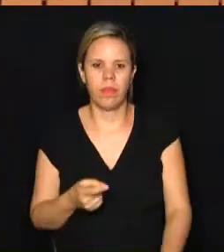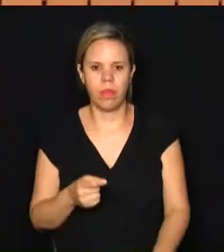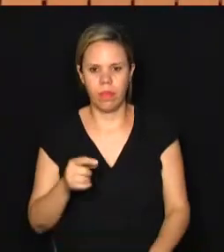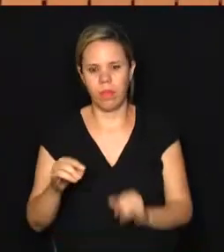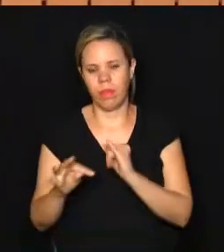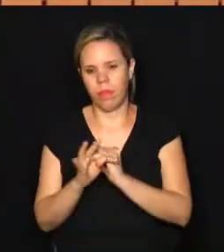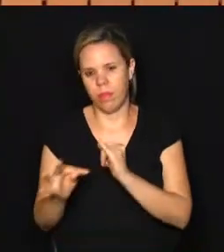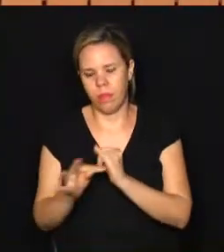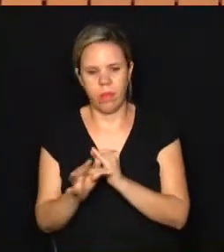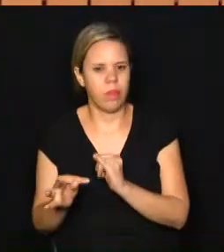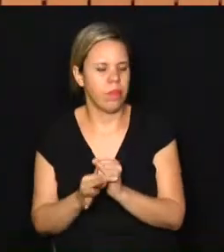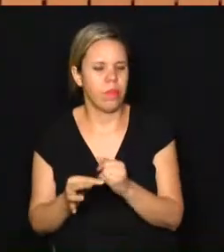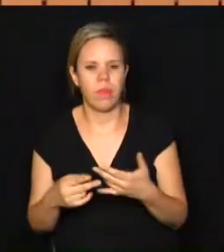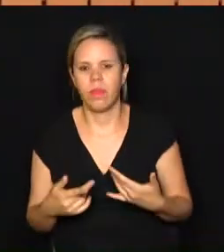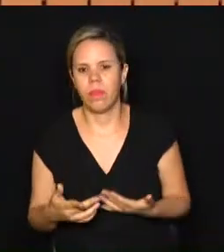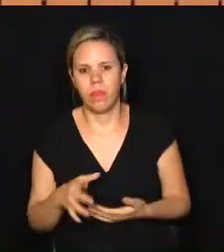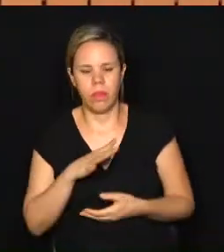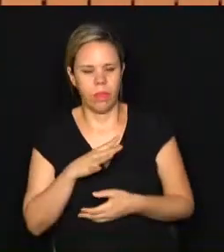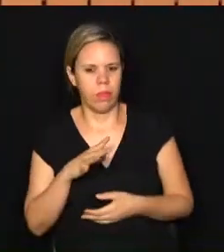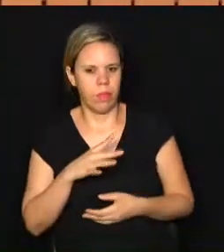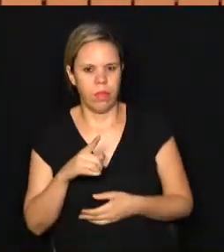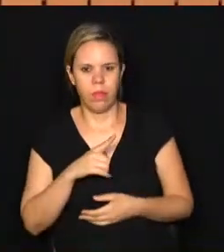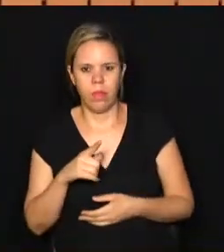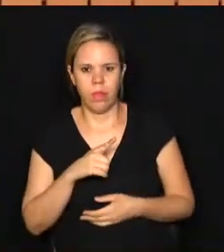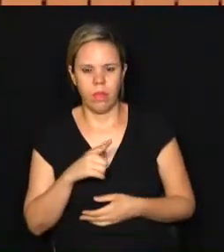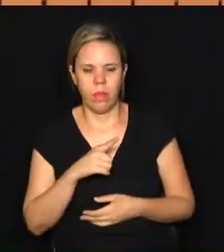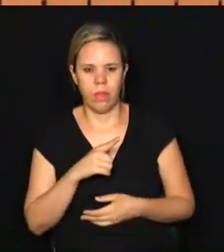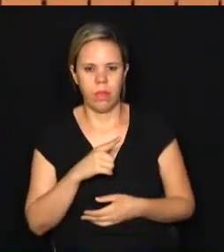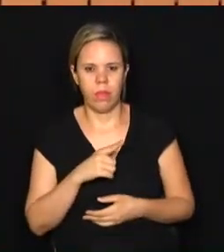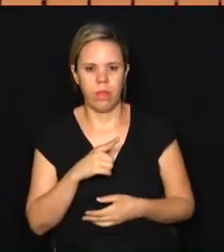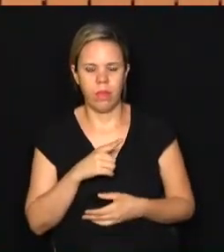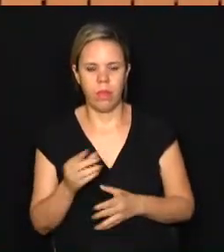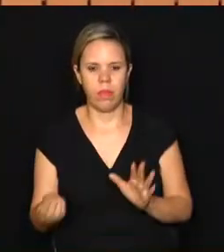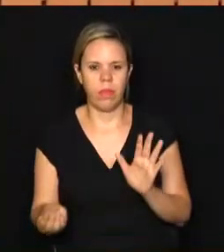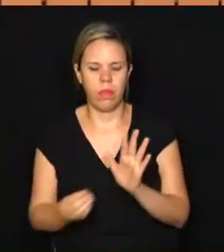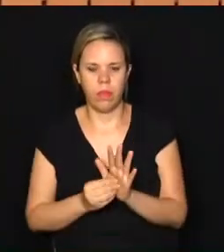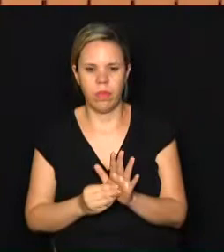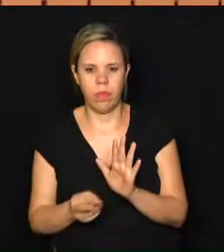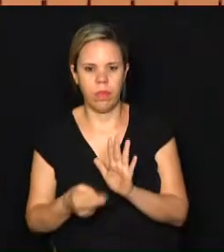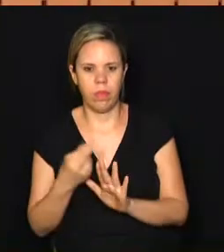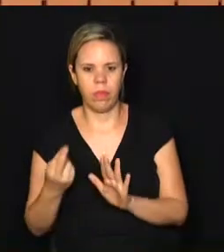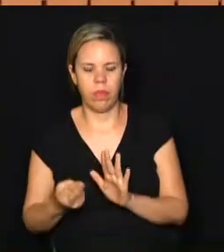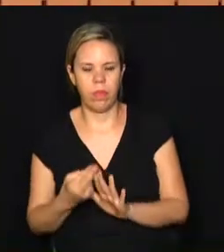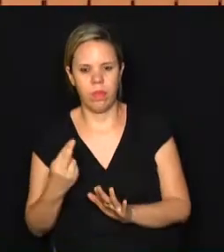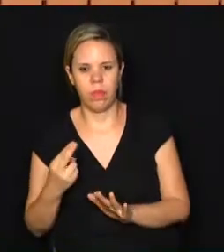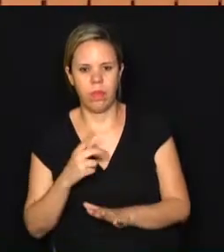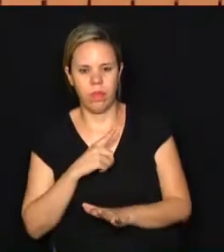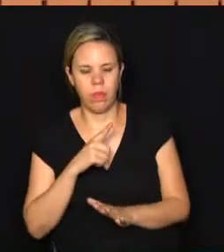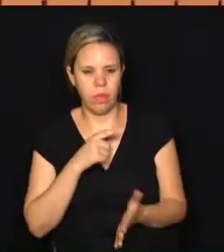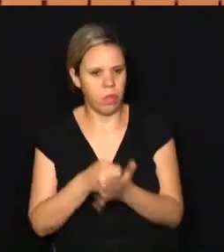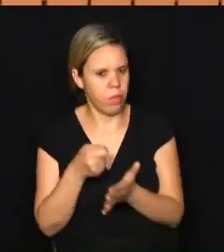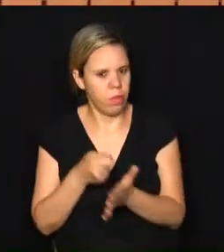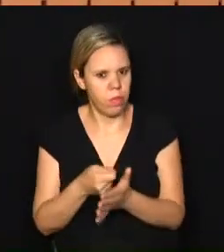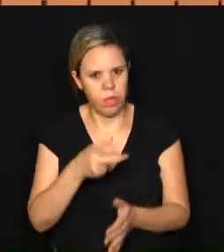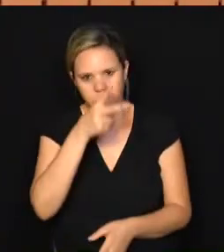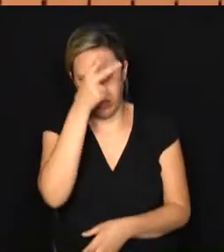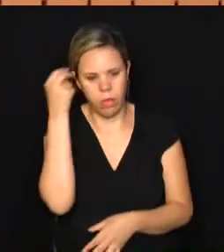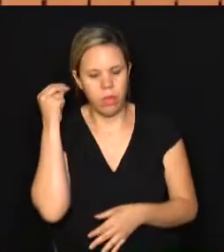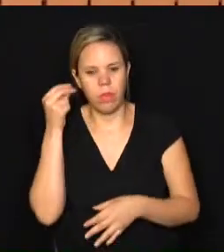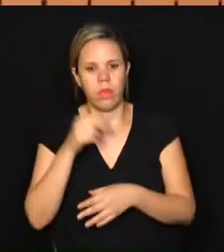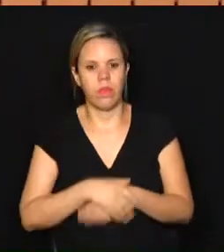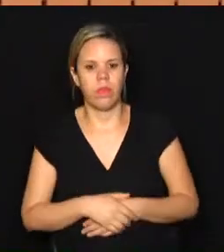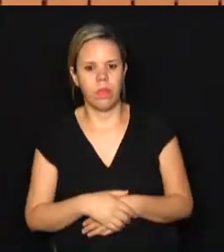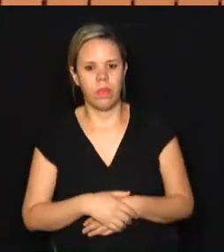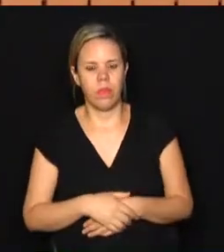Itatiba. A gente eu tenho, né, protocolei um requerimento, a gente tem cobrado o prefeito Jonas Donizete em